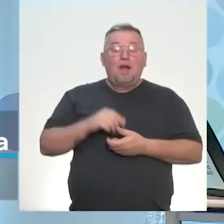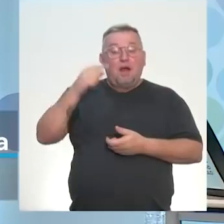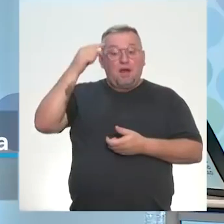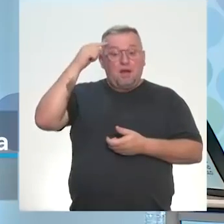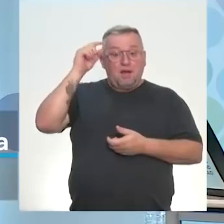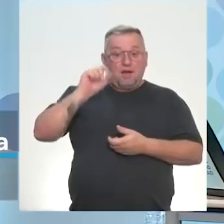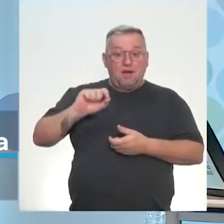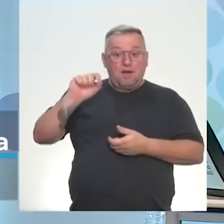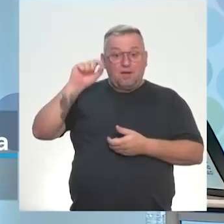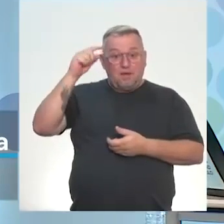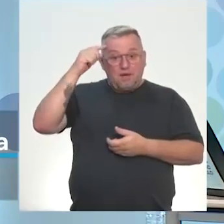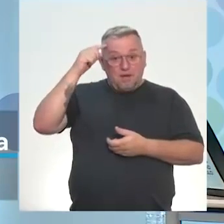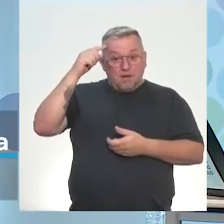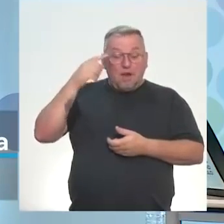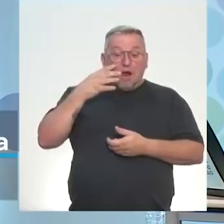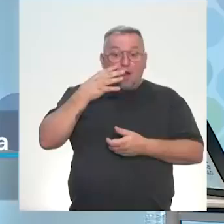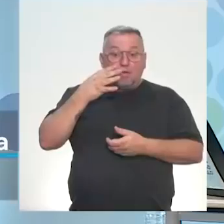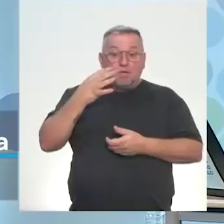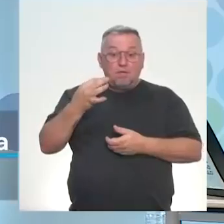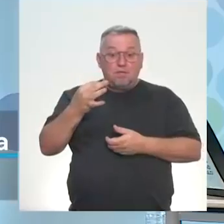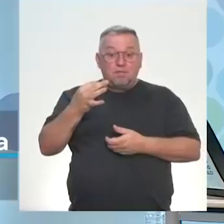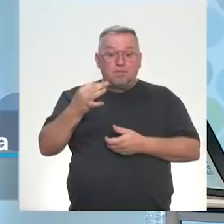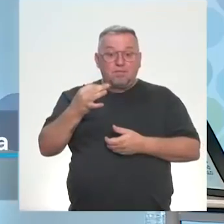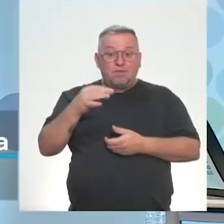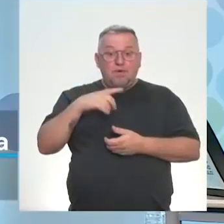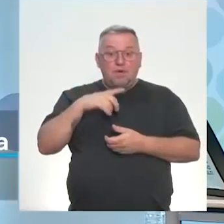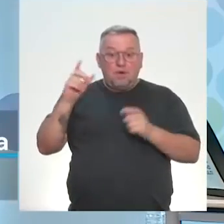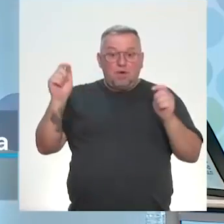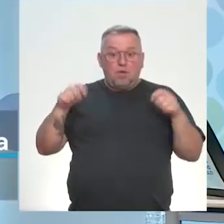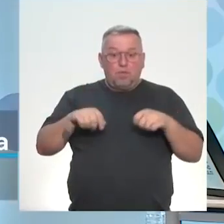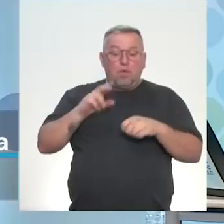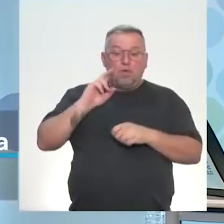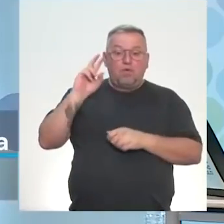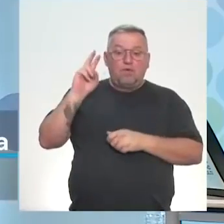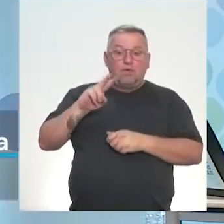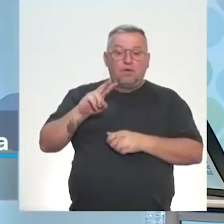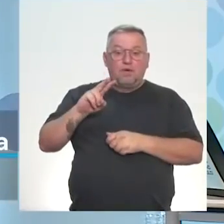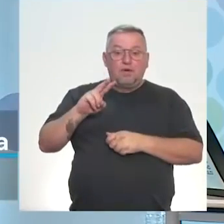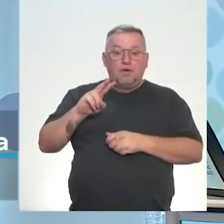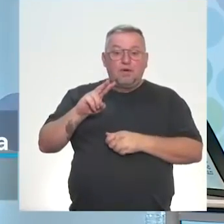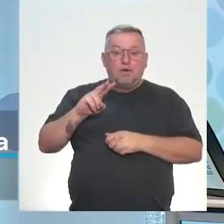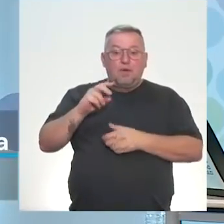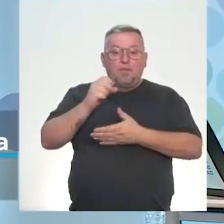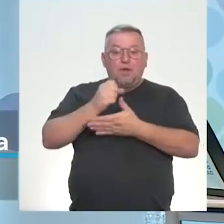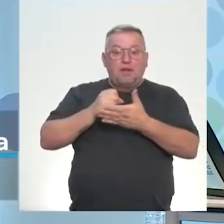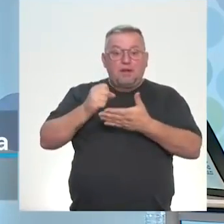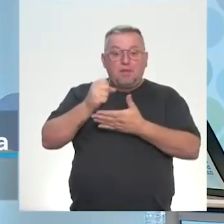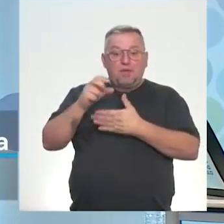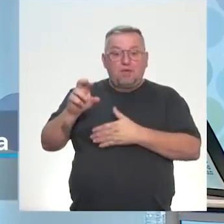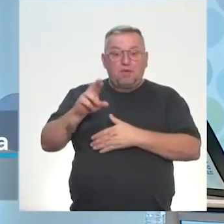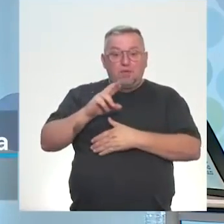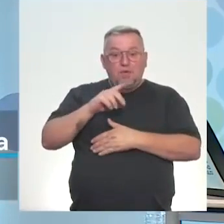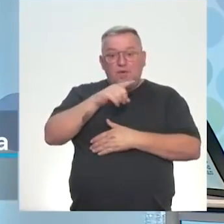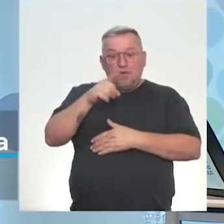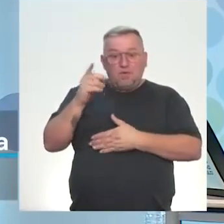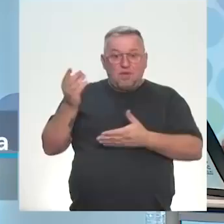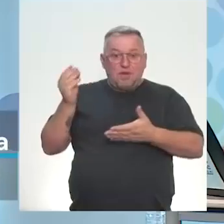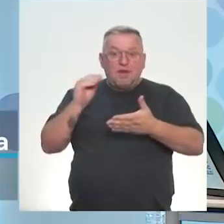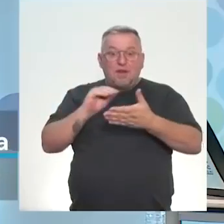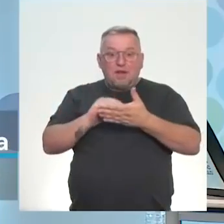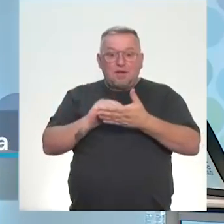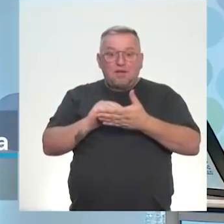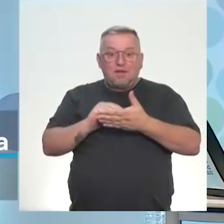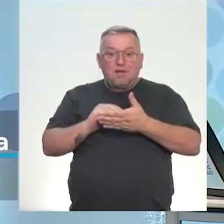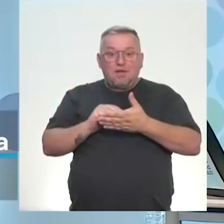ideia, como é uma ideia de observação, né, Sim. Tony? É uma ideia que eu posso observar. Basicamente, a resposta que você desse, a resposta que